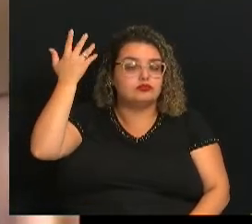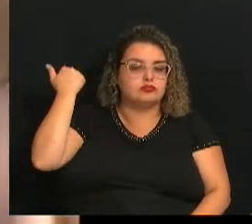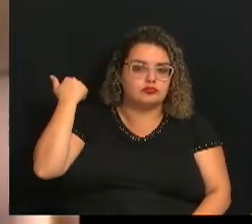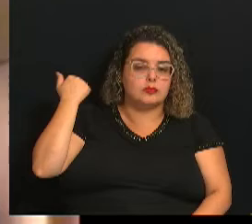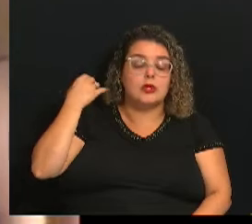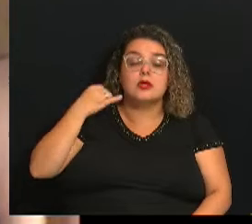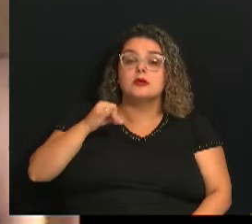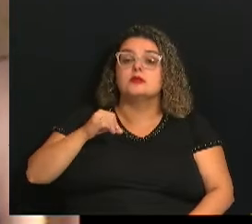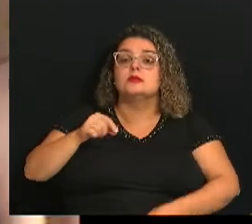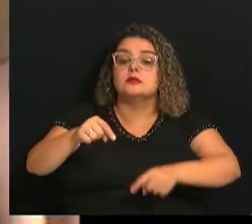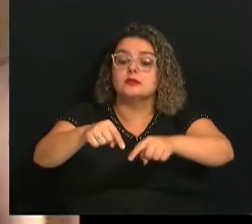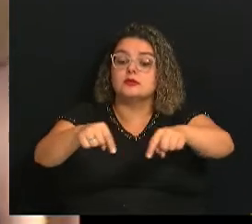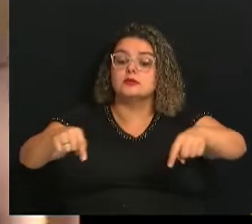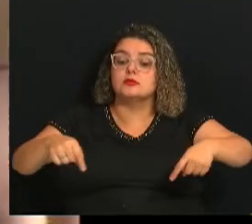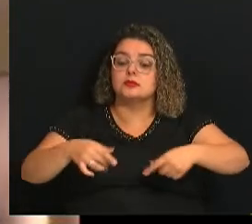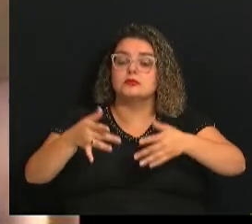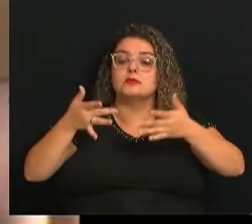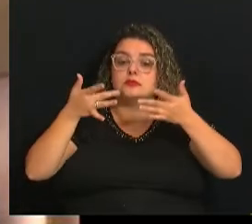estão